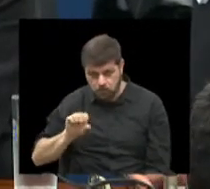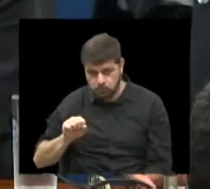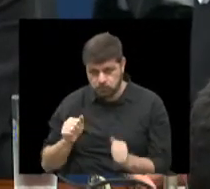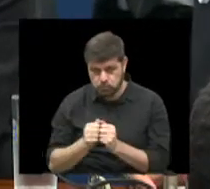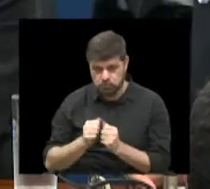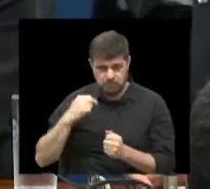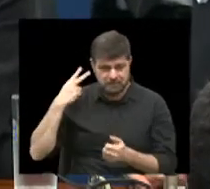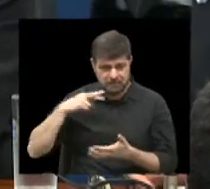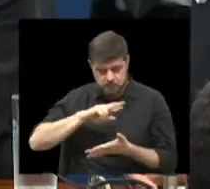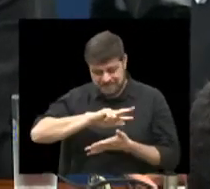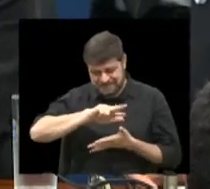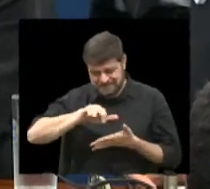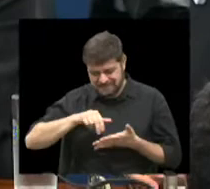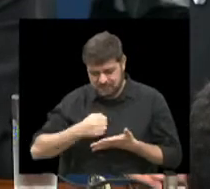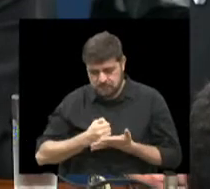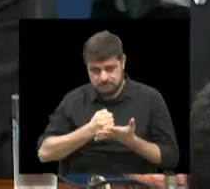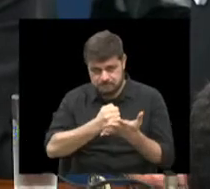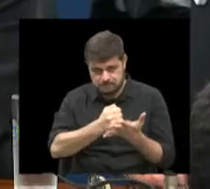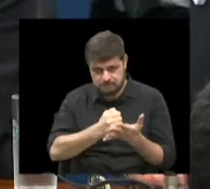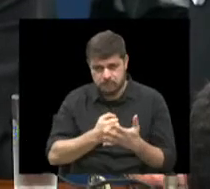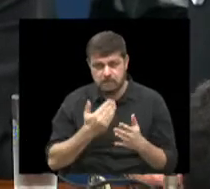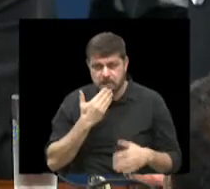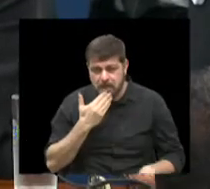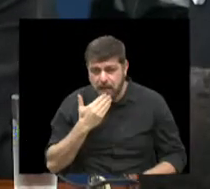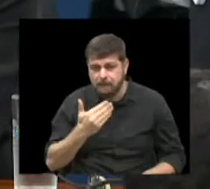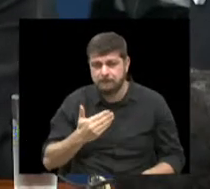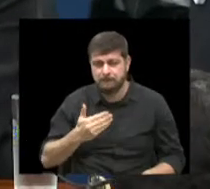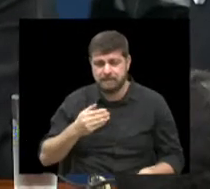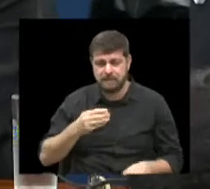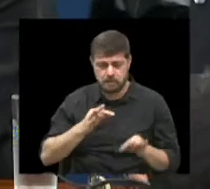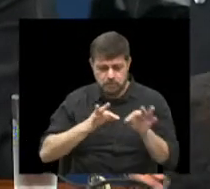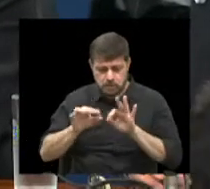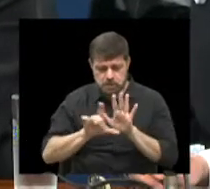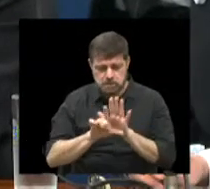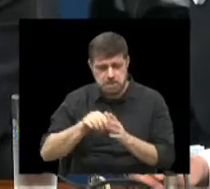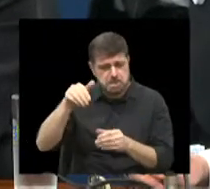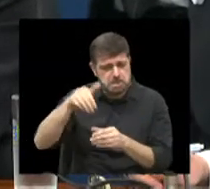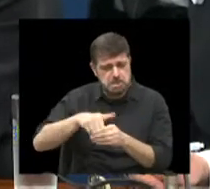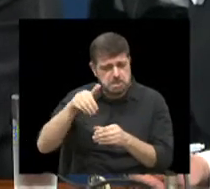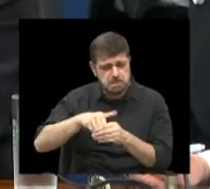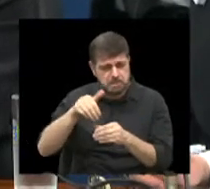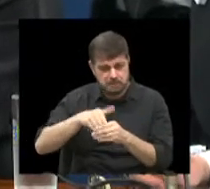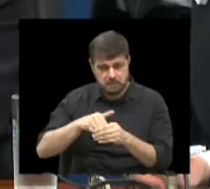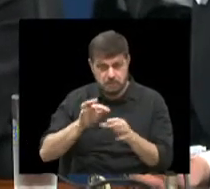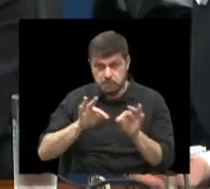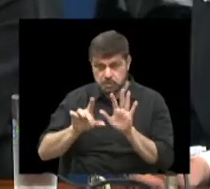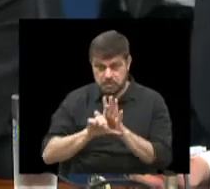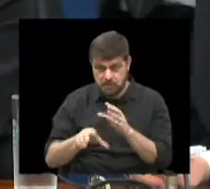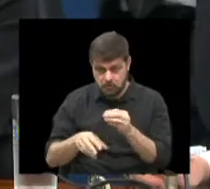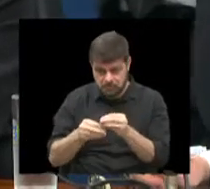que requer a tramitação em regime de urgência do projeto de lei complementar